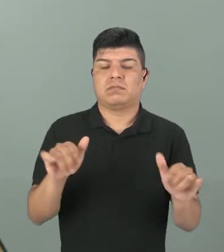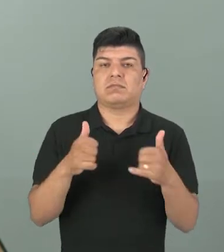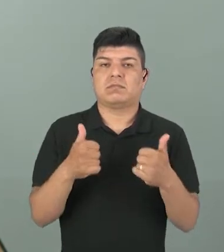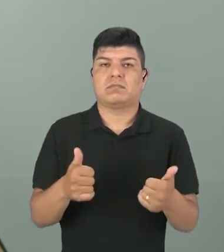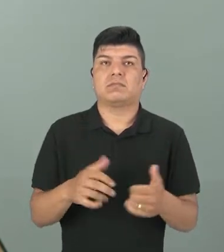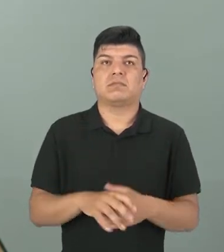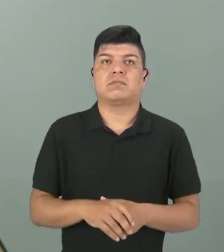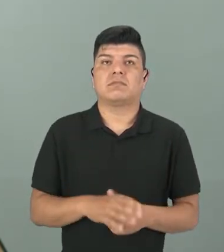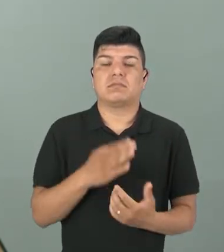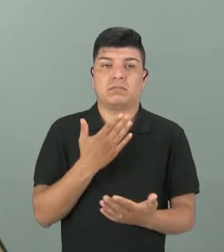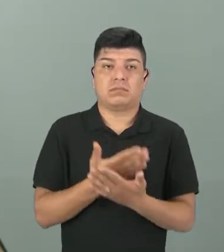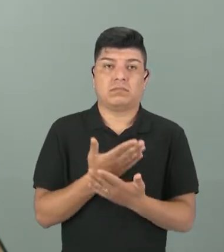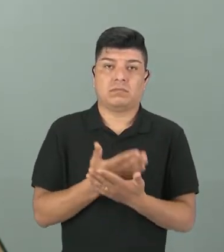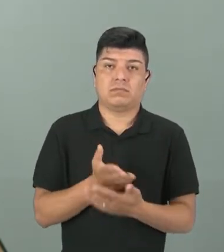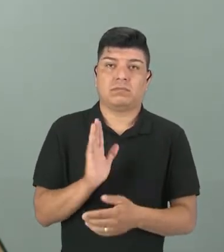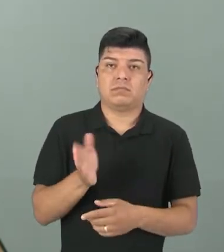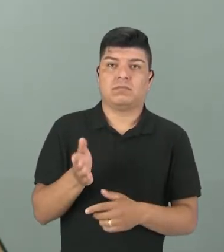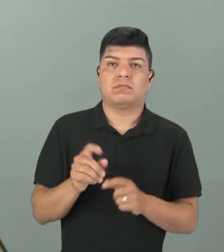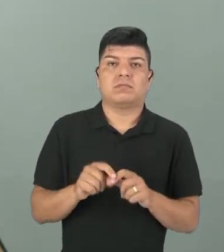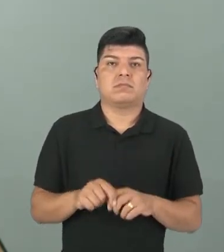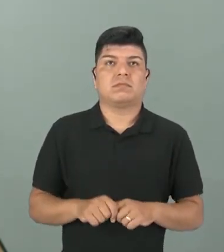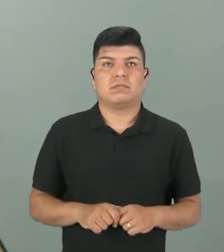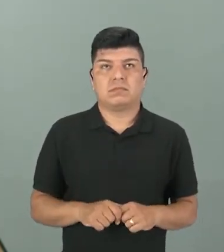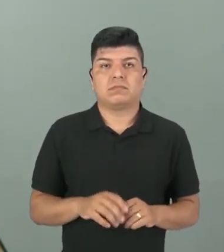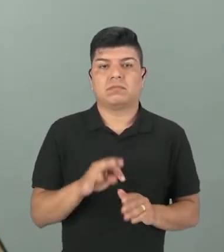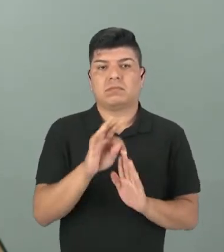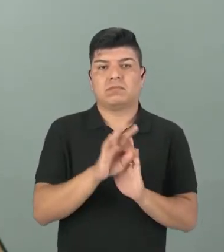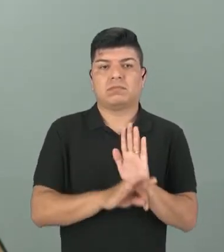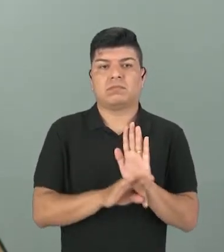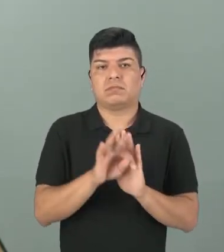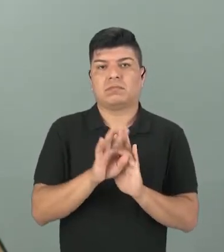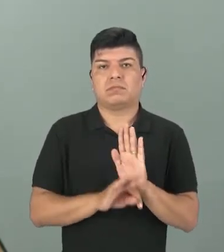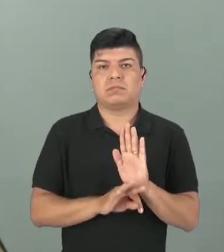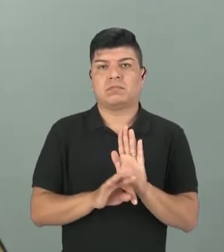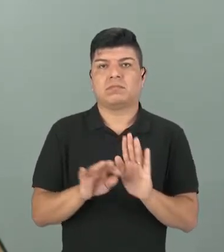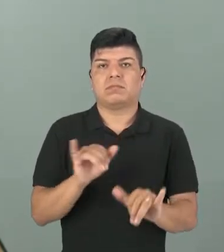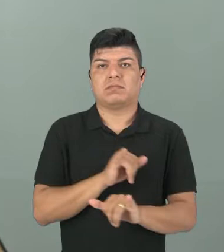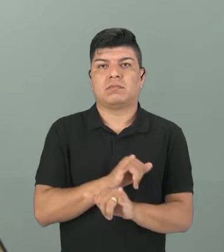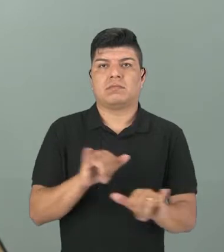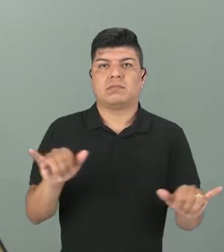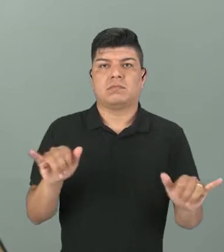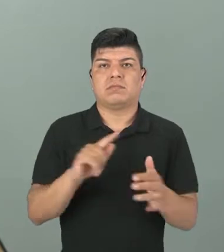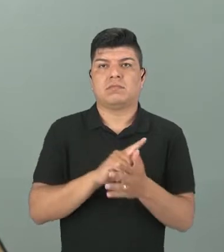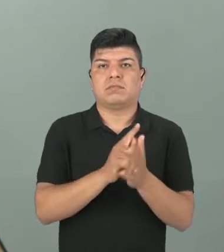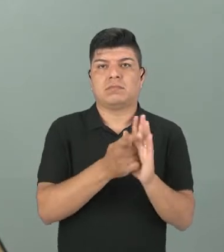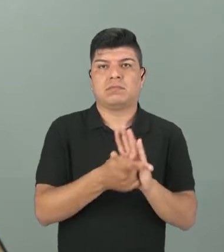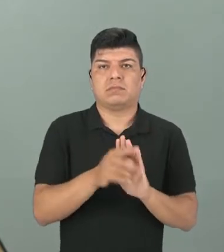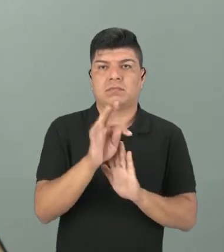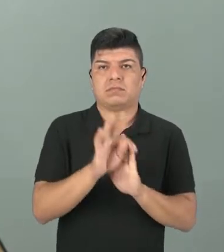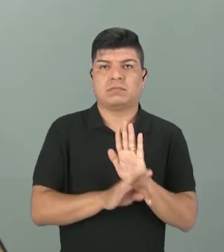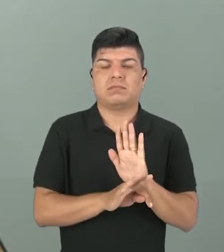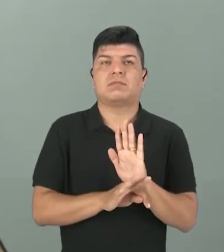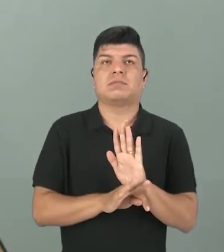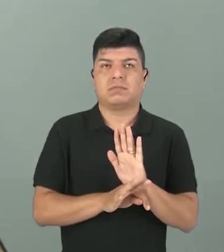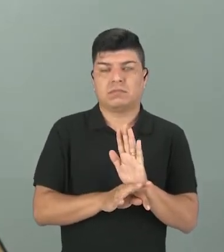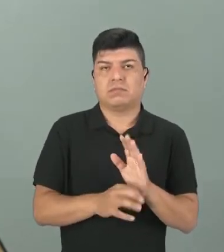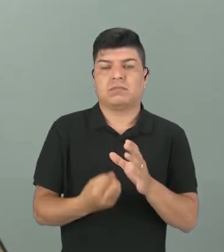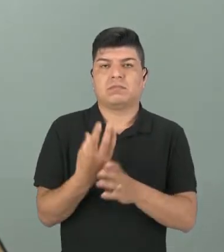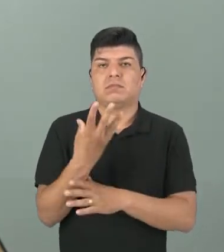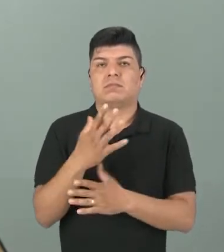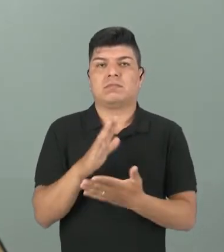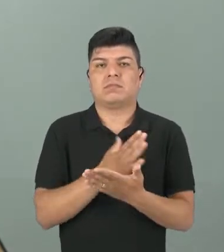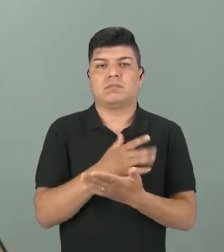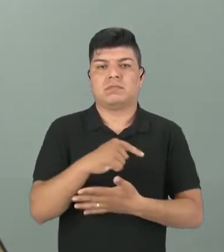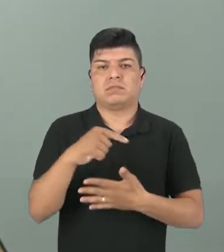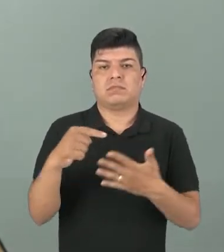certo? Nós já estudamos que esse texto, né, notícia, esse gênero textual, ele é formado por